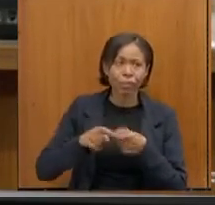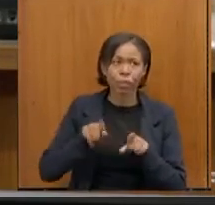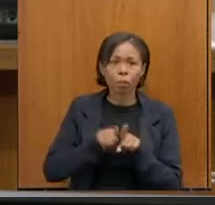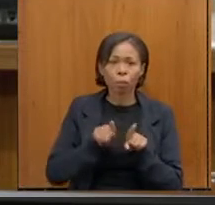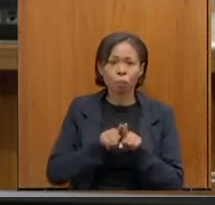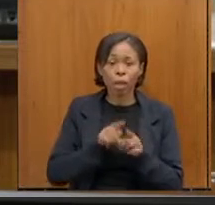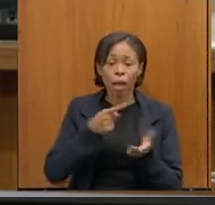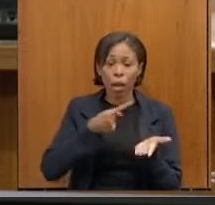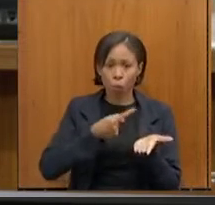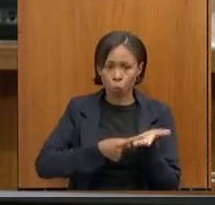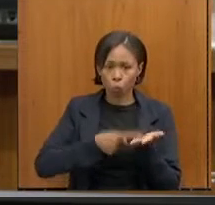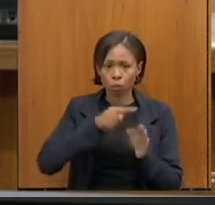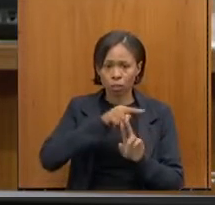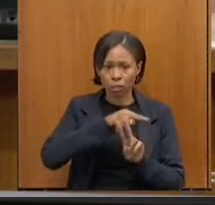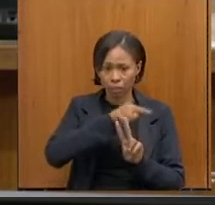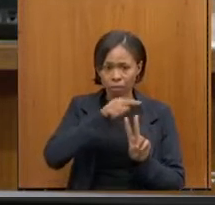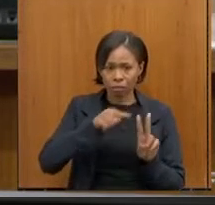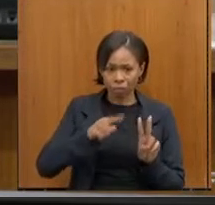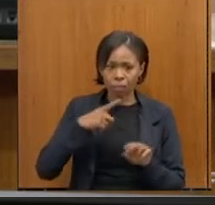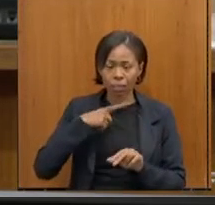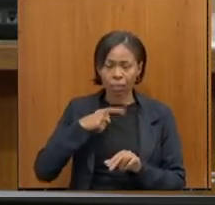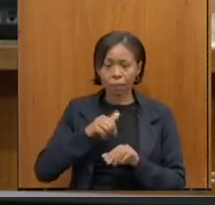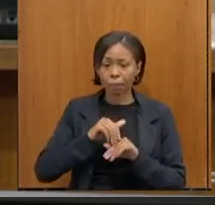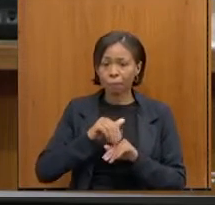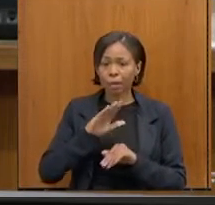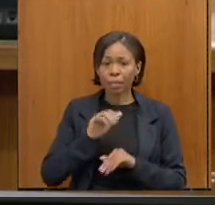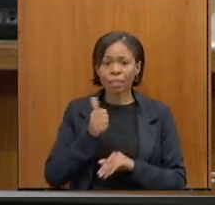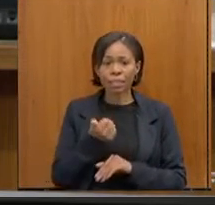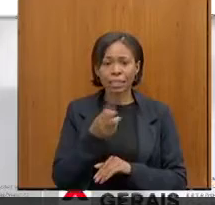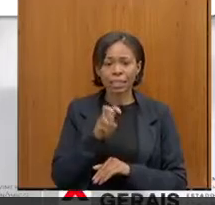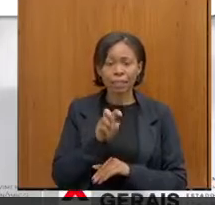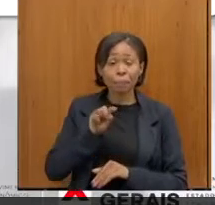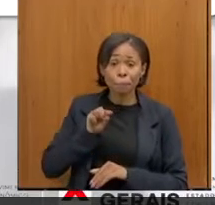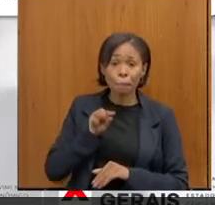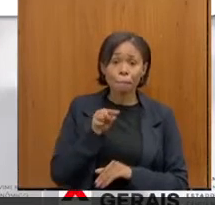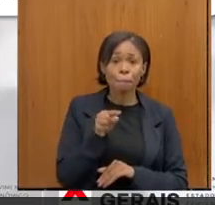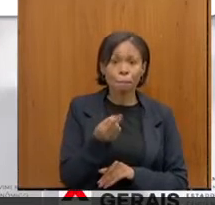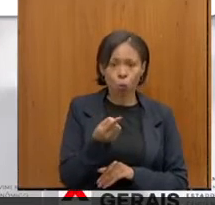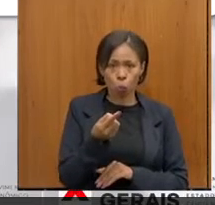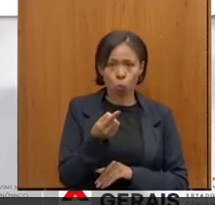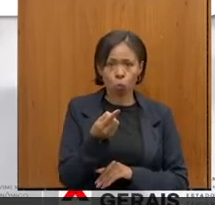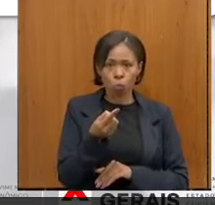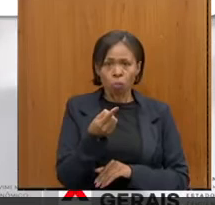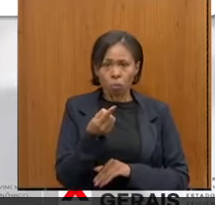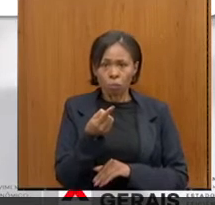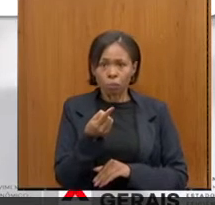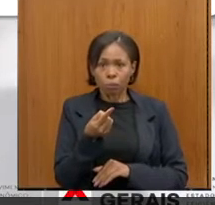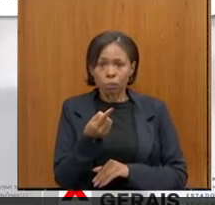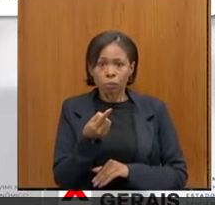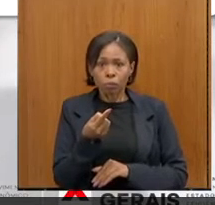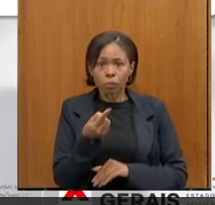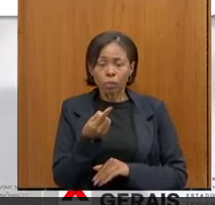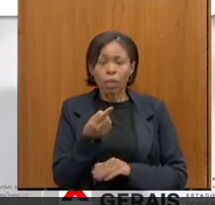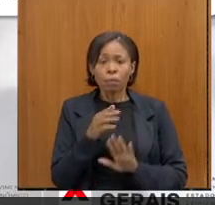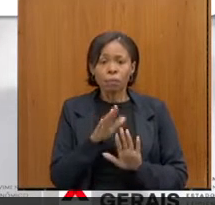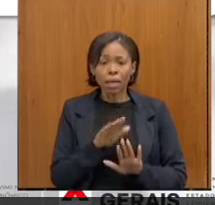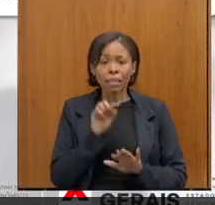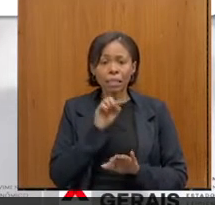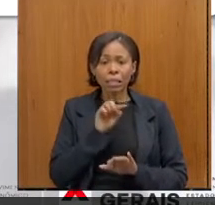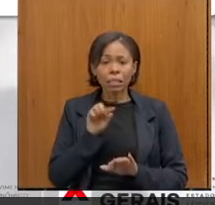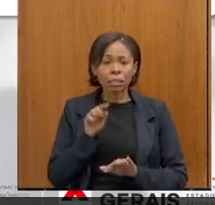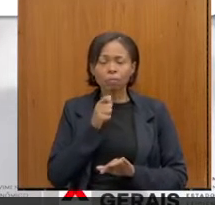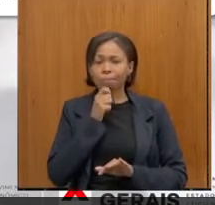15 mil títulos é que nós estamos é submetendo a esta que esses títulos não estão